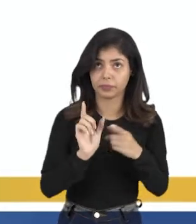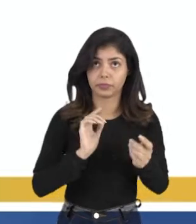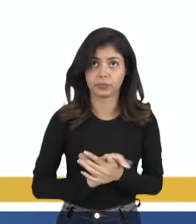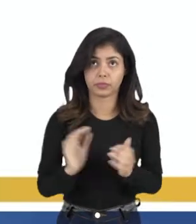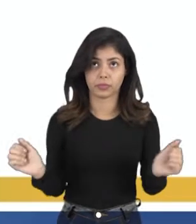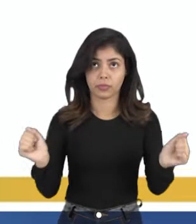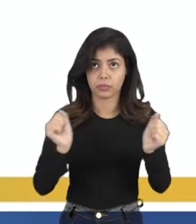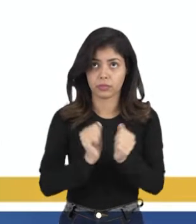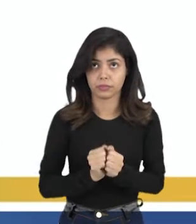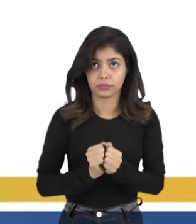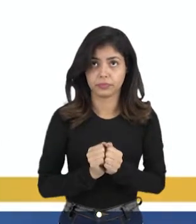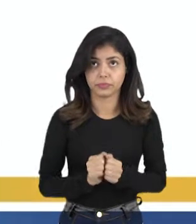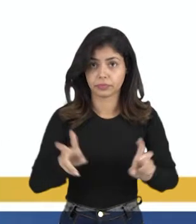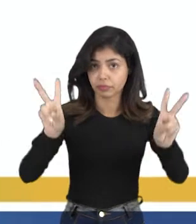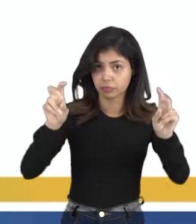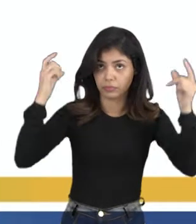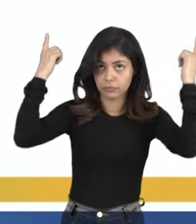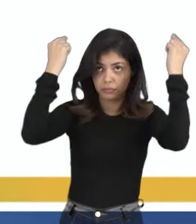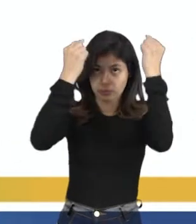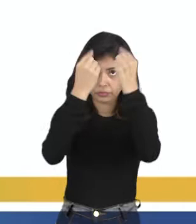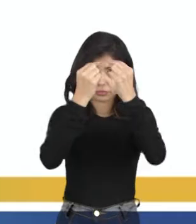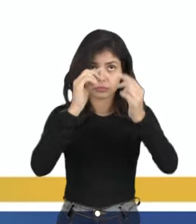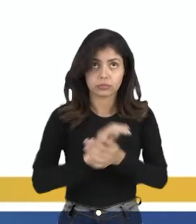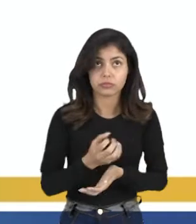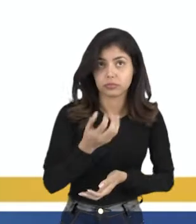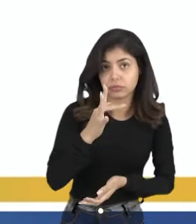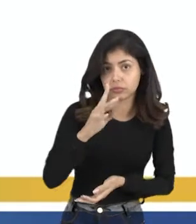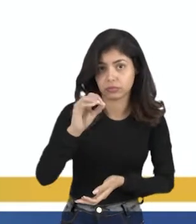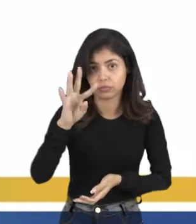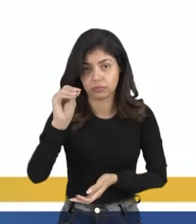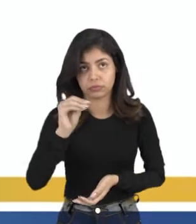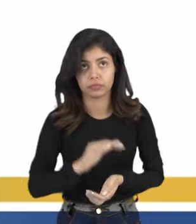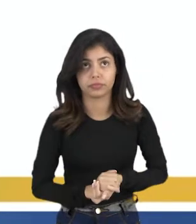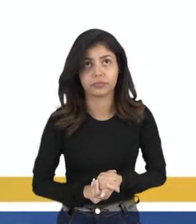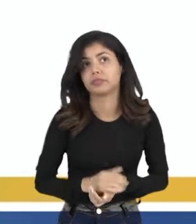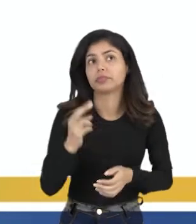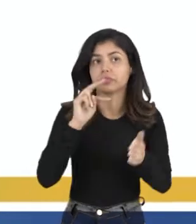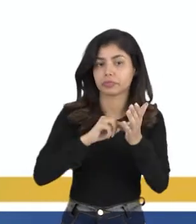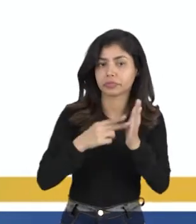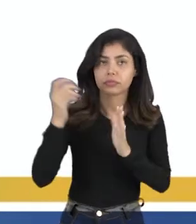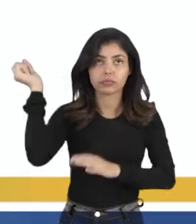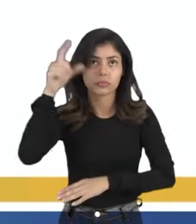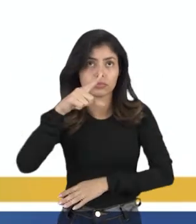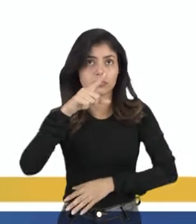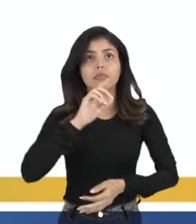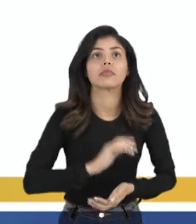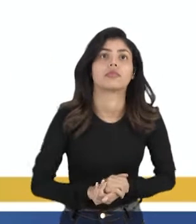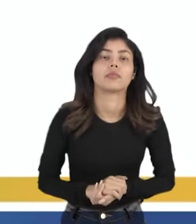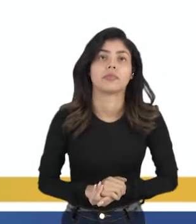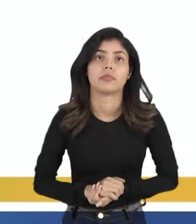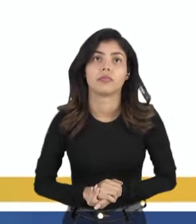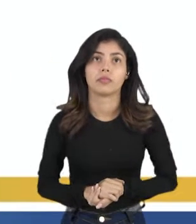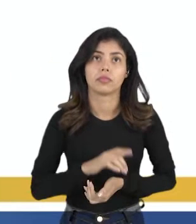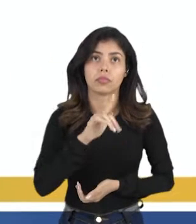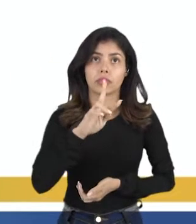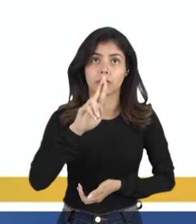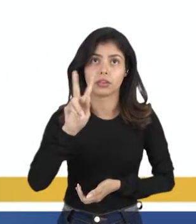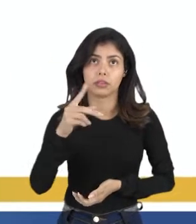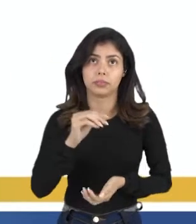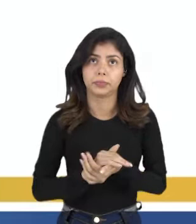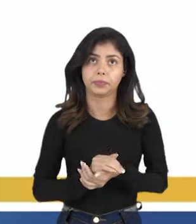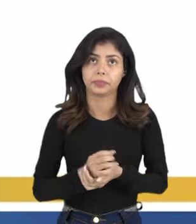da palavra é uma junção dos termos gregos foto, que significa luz, e